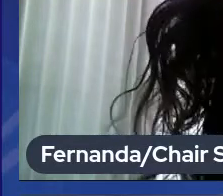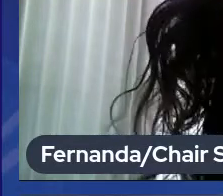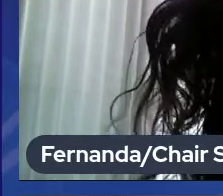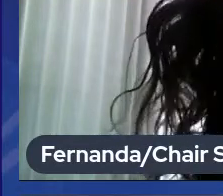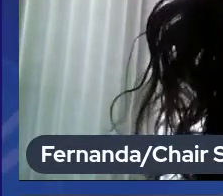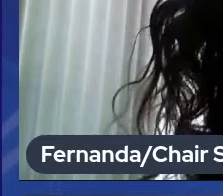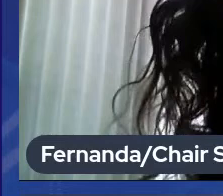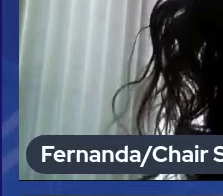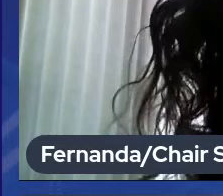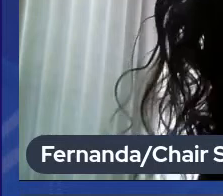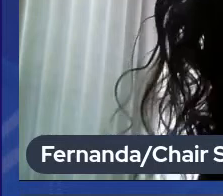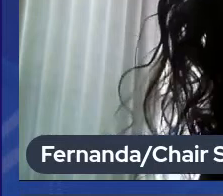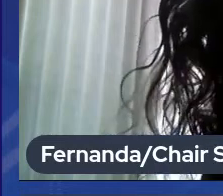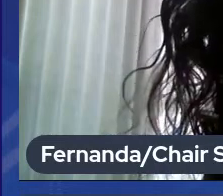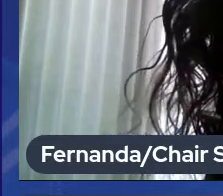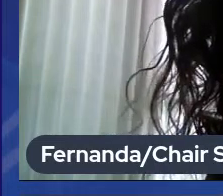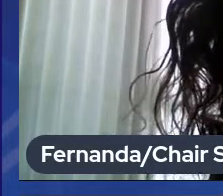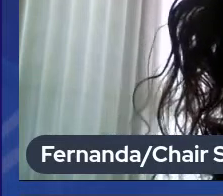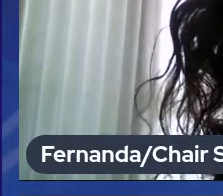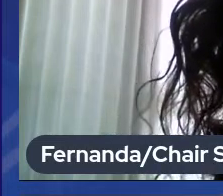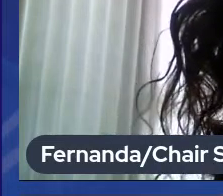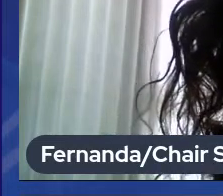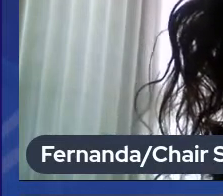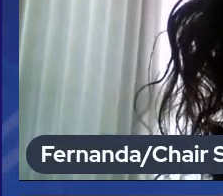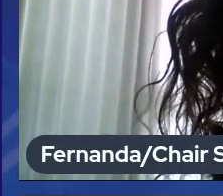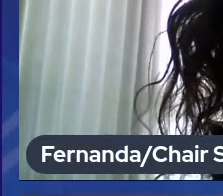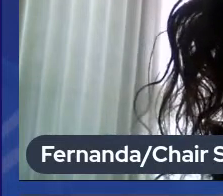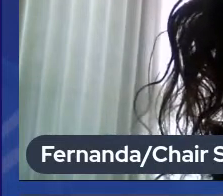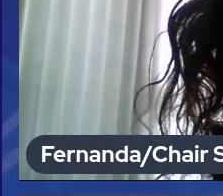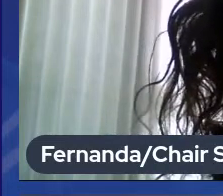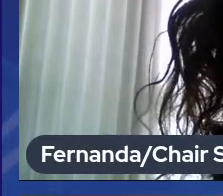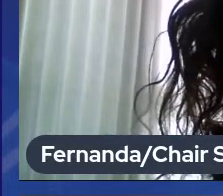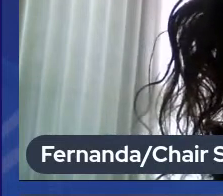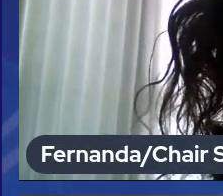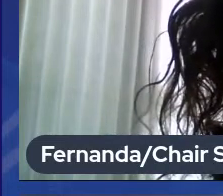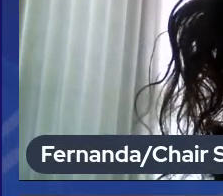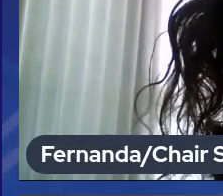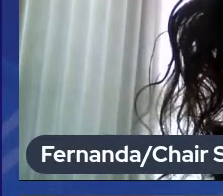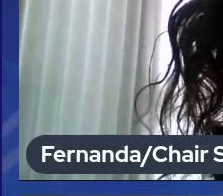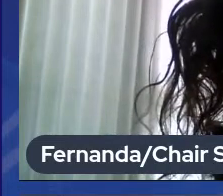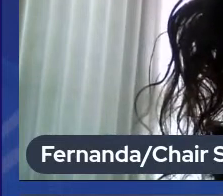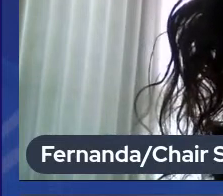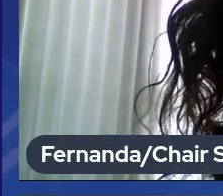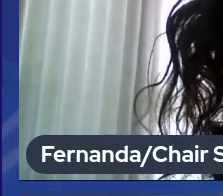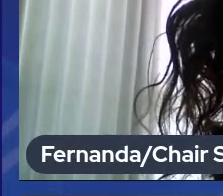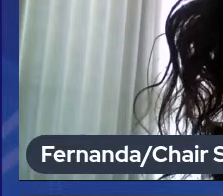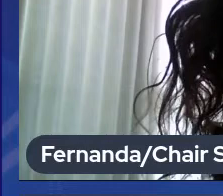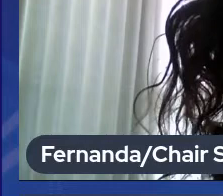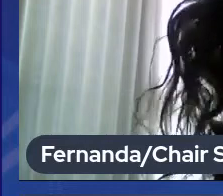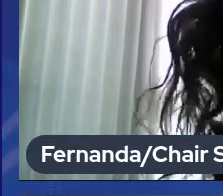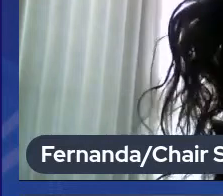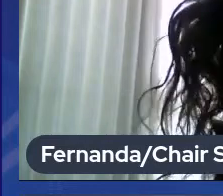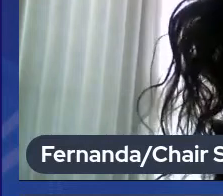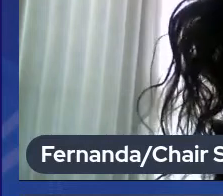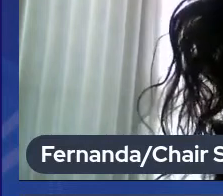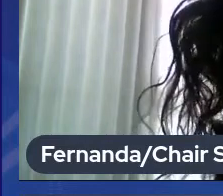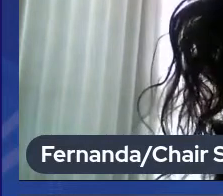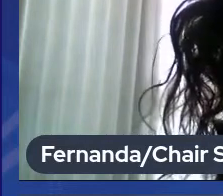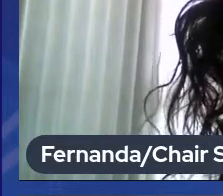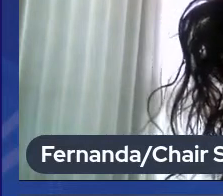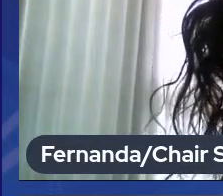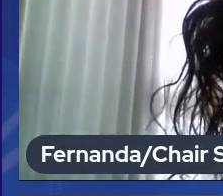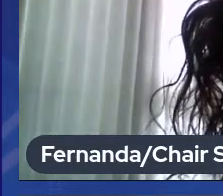uma excelente apresentação e molhada não sou Marcelo sou analista de